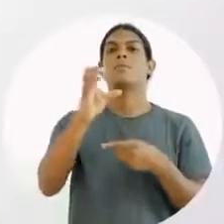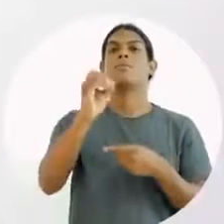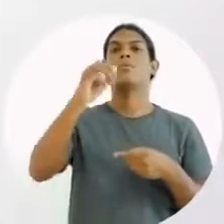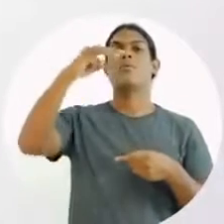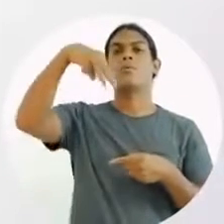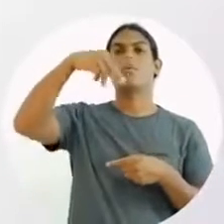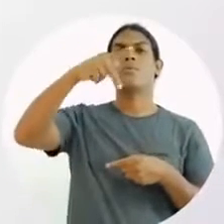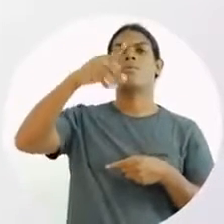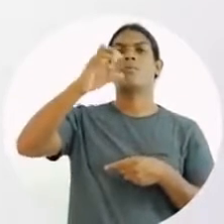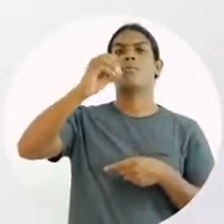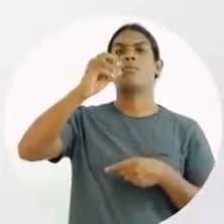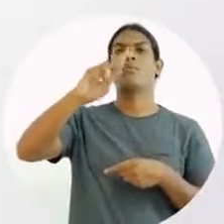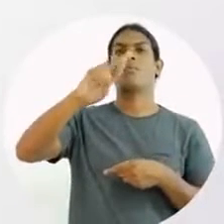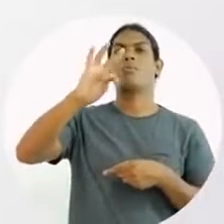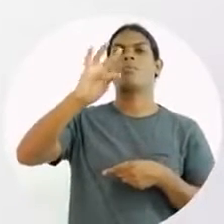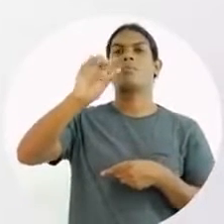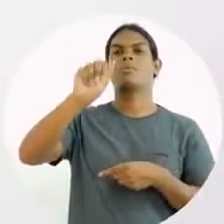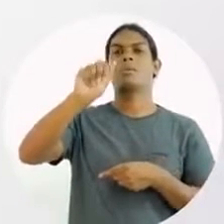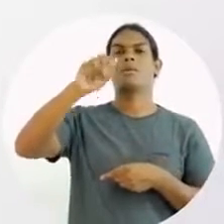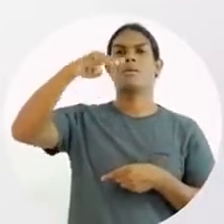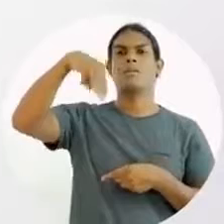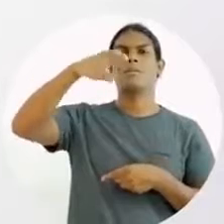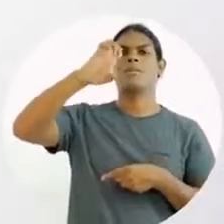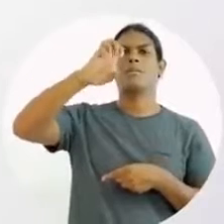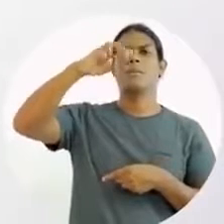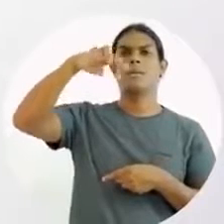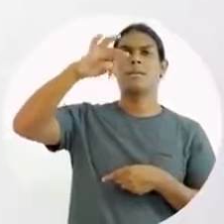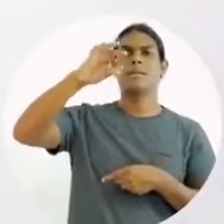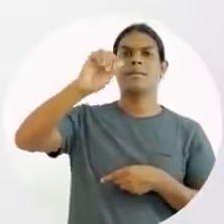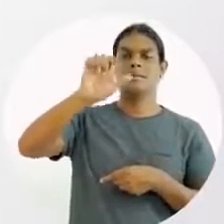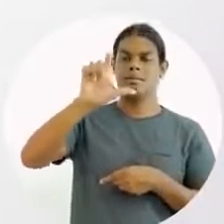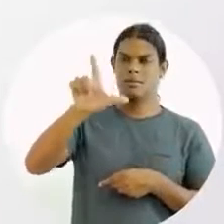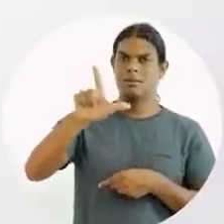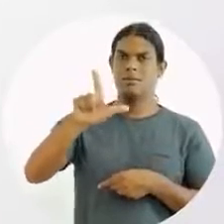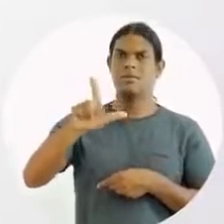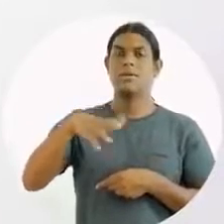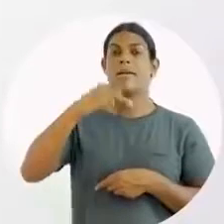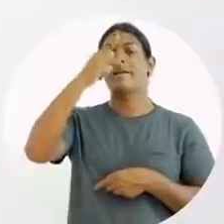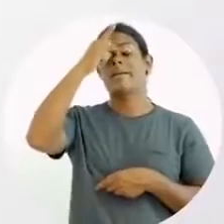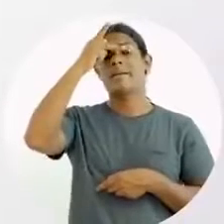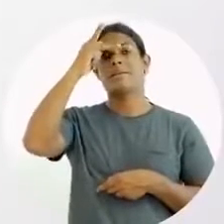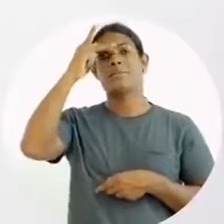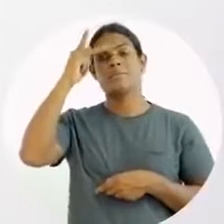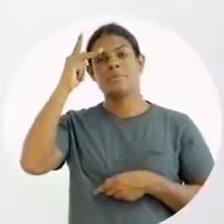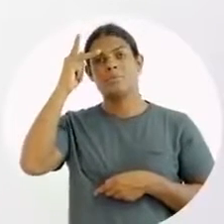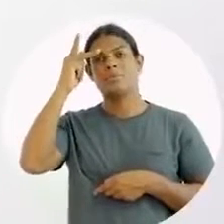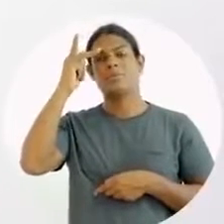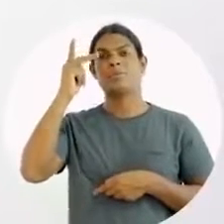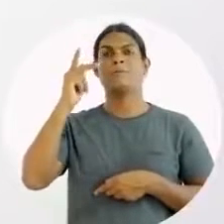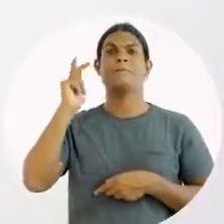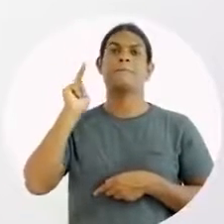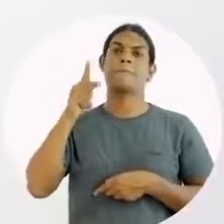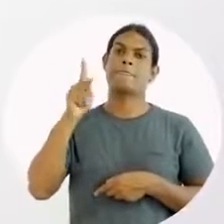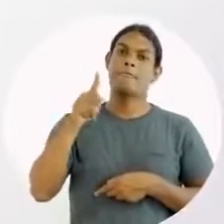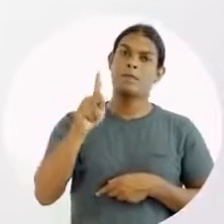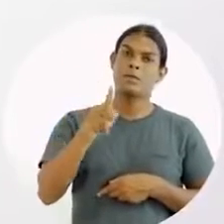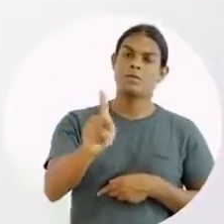tem perante essa atividade. Então, hoje no mercado, mais do que nunca, as pessoas